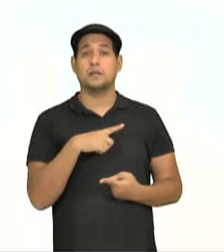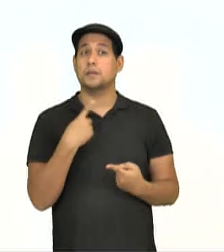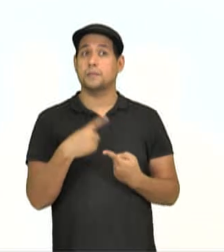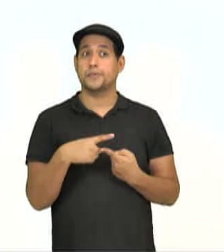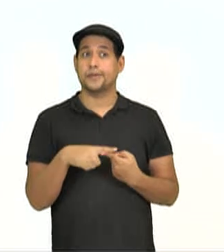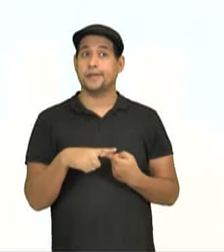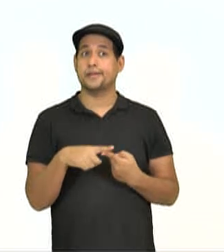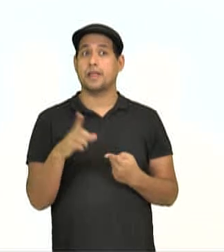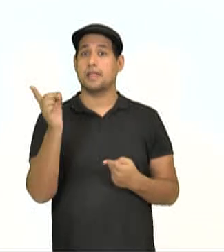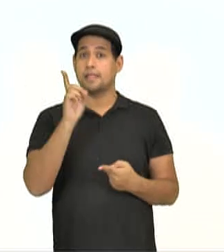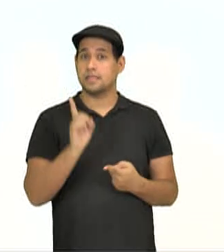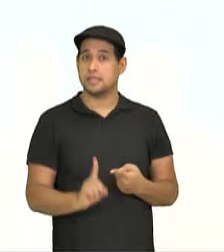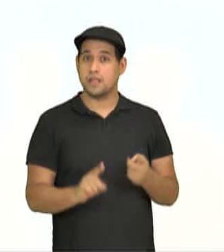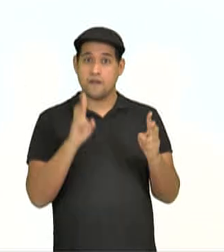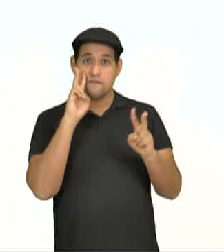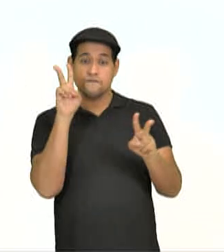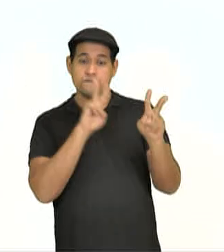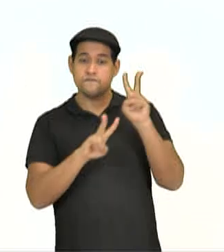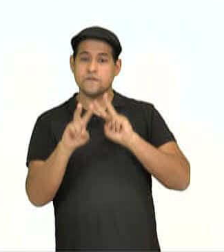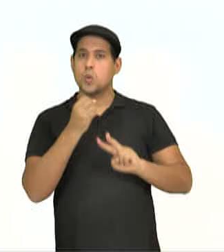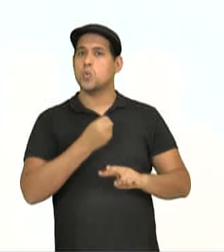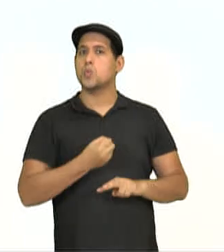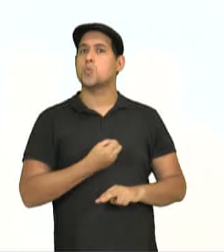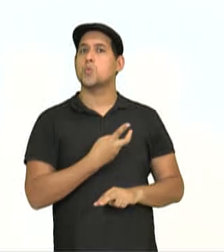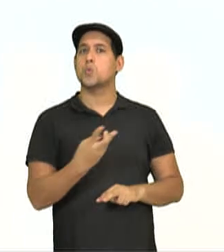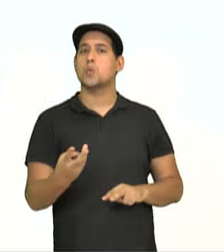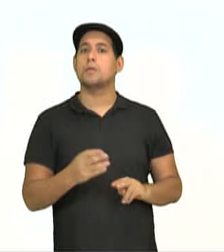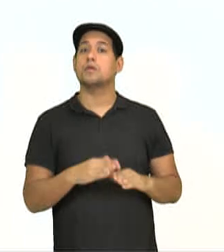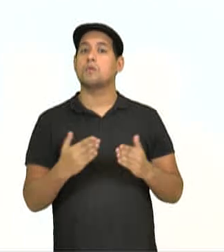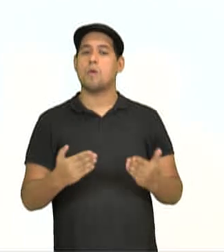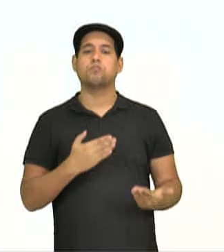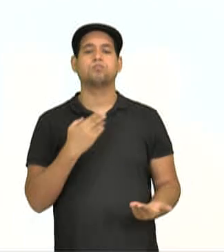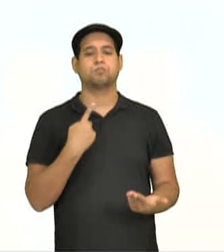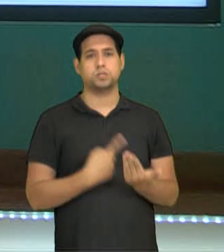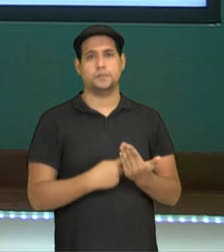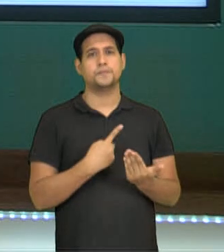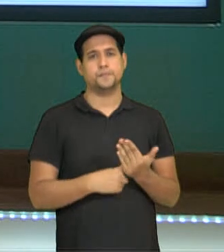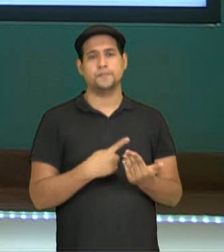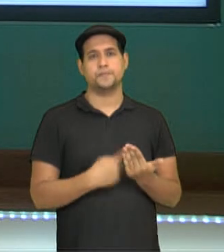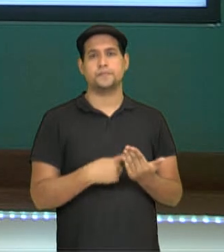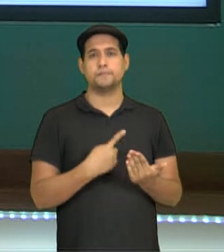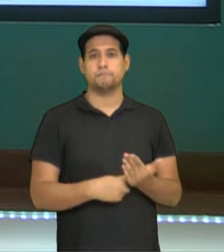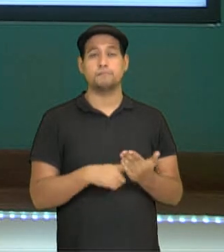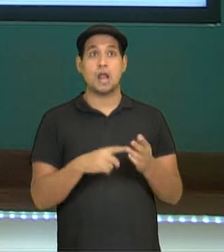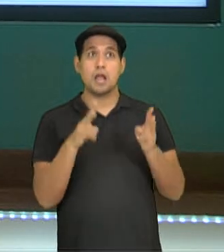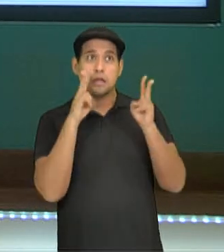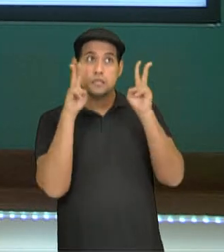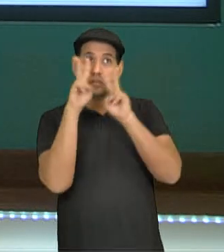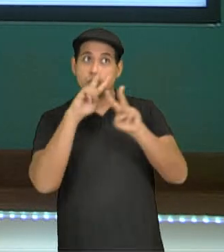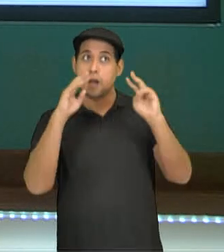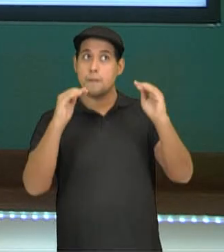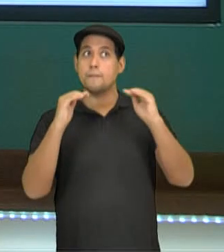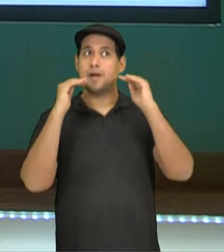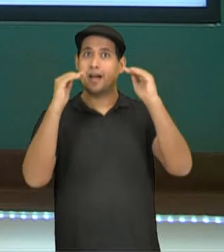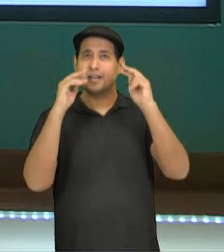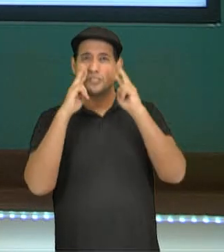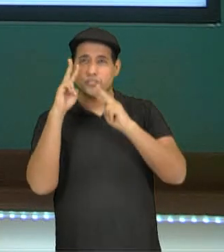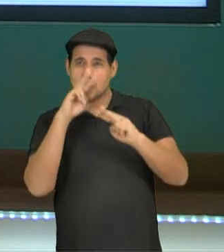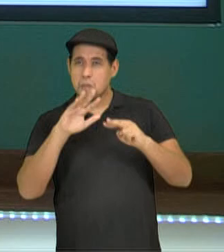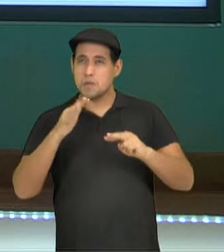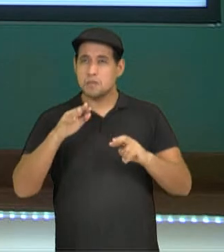Porque aí, dependendo da numeração, é o grau de comprometimento. Enxerga mais ou enxerga